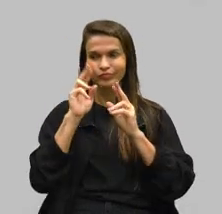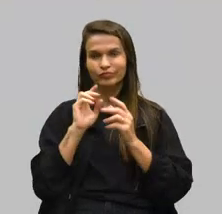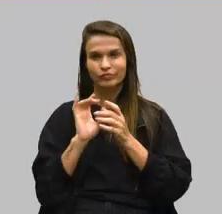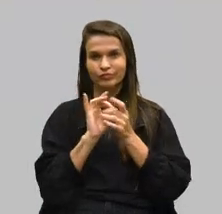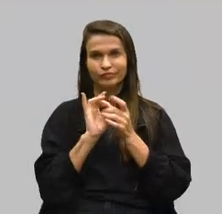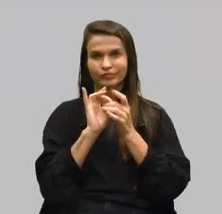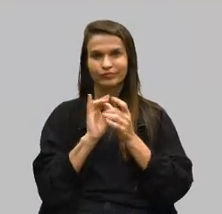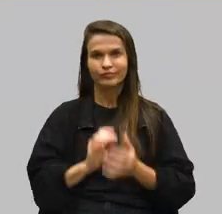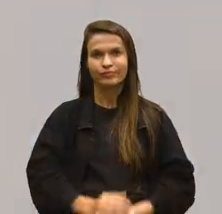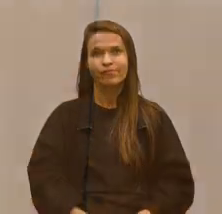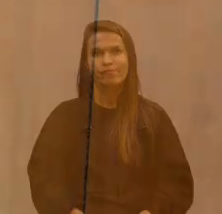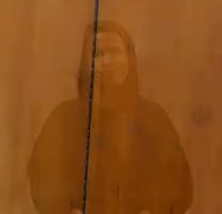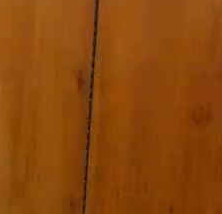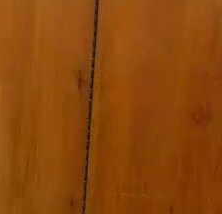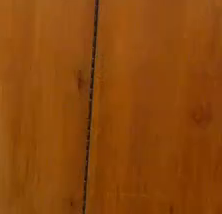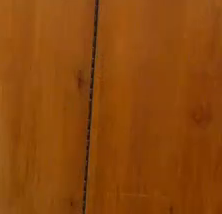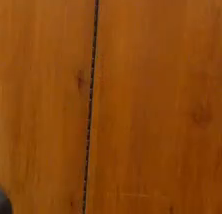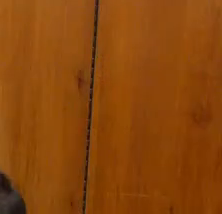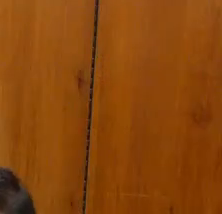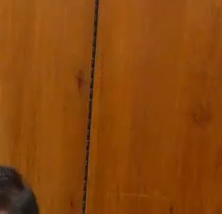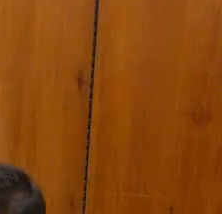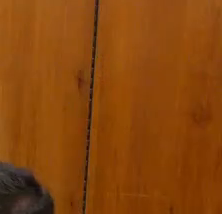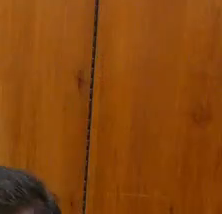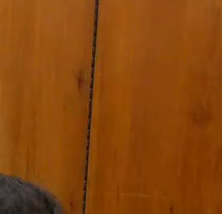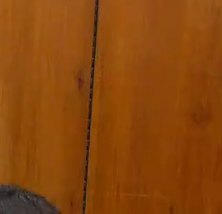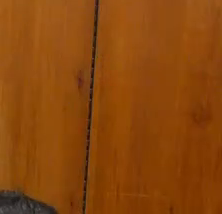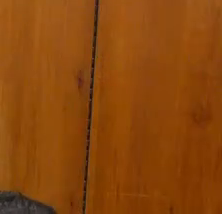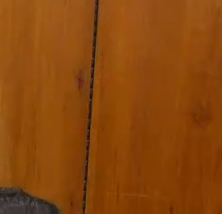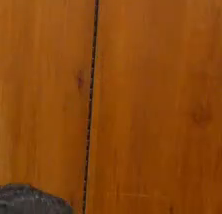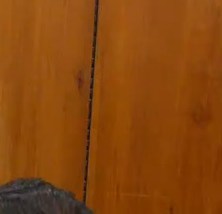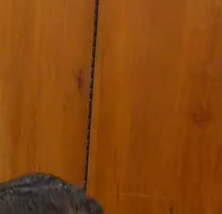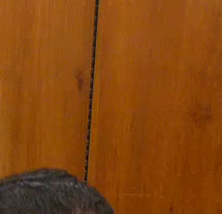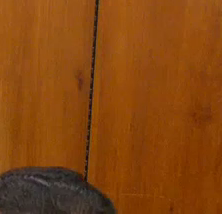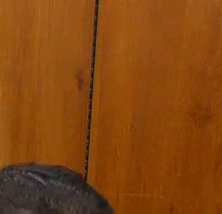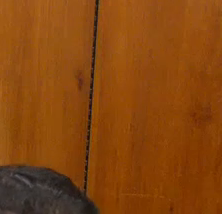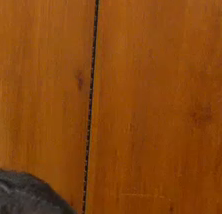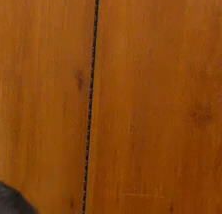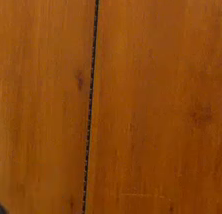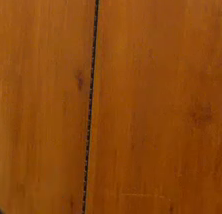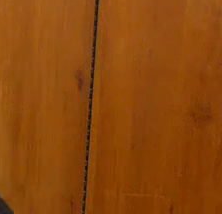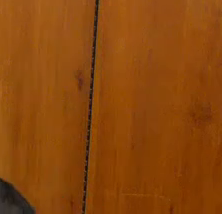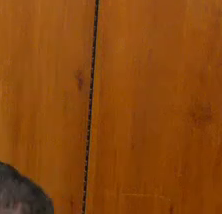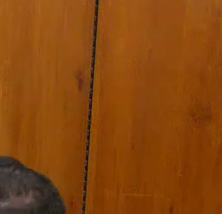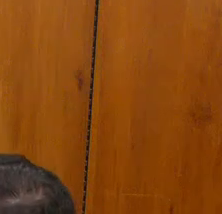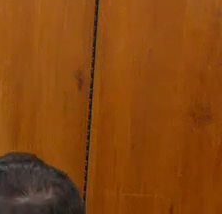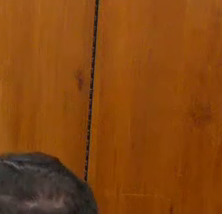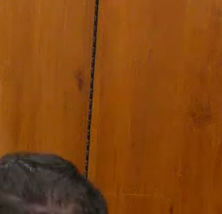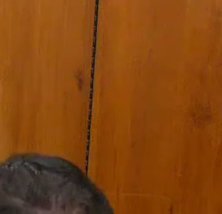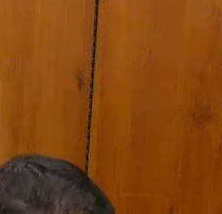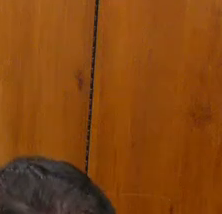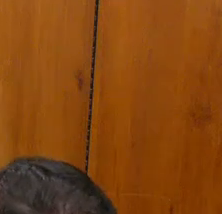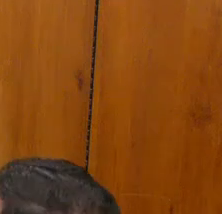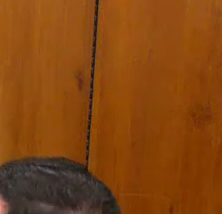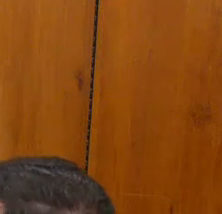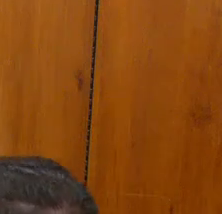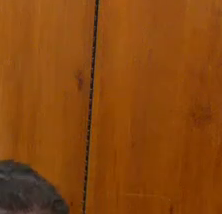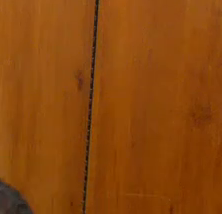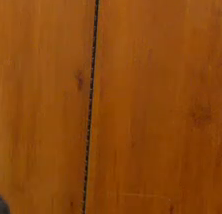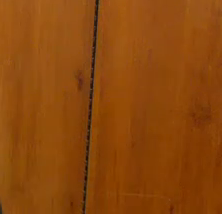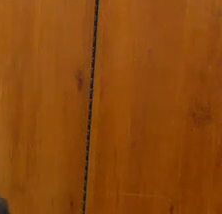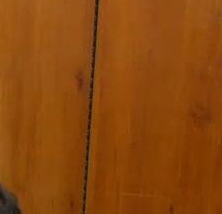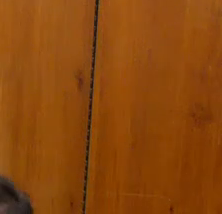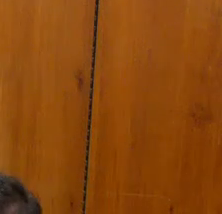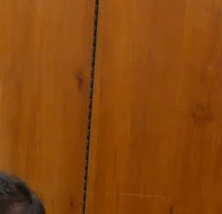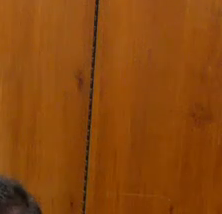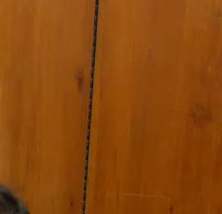comigo muito obrigada Deputado dorgal ág a deputada lei se gostaria de fazer algumas considerações mas antes aproveito para registrar a presença da